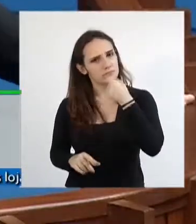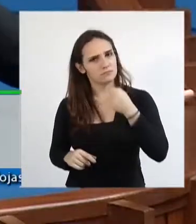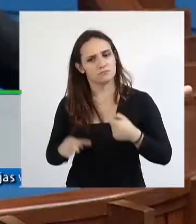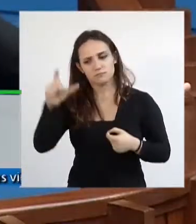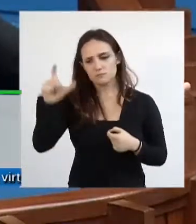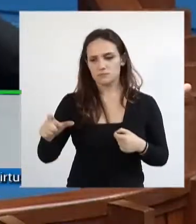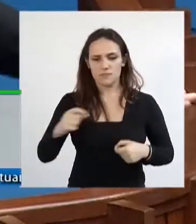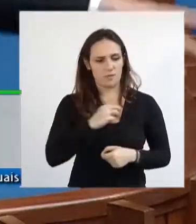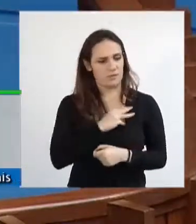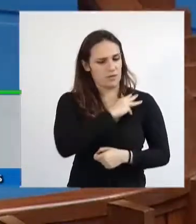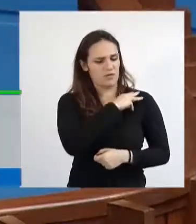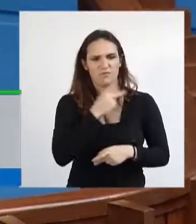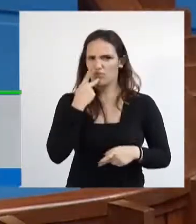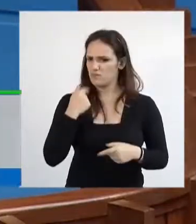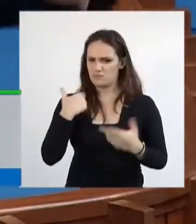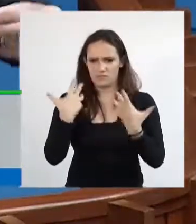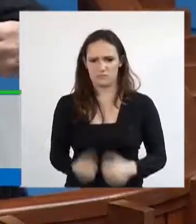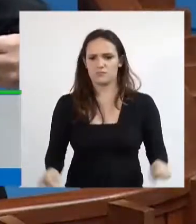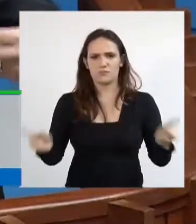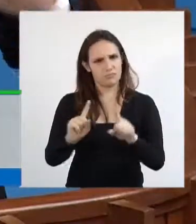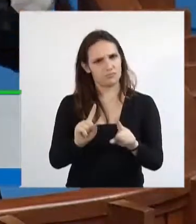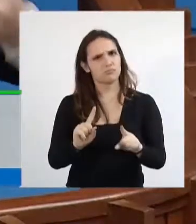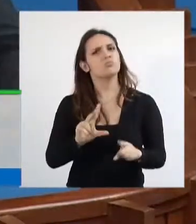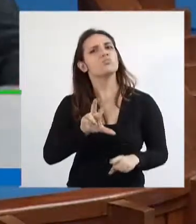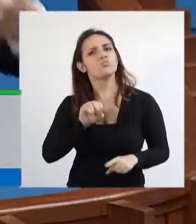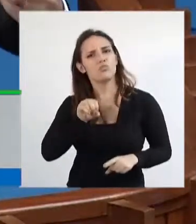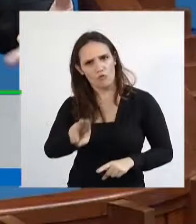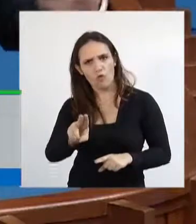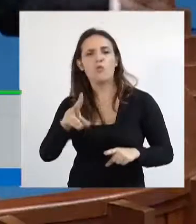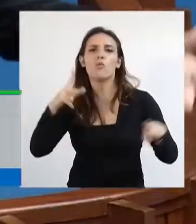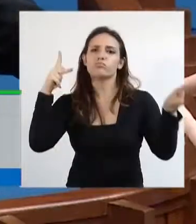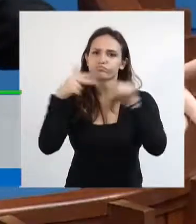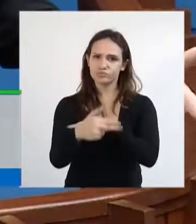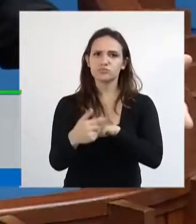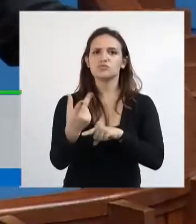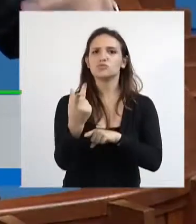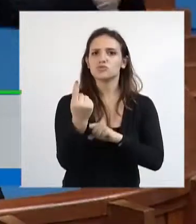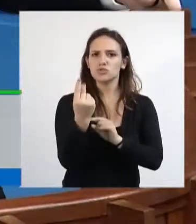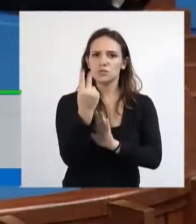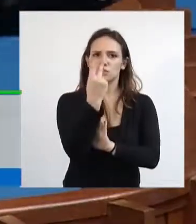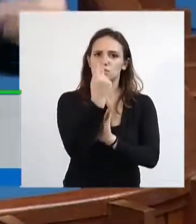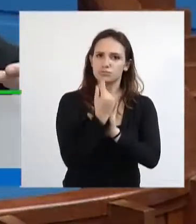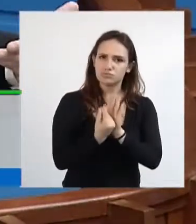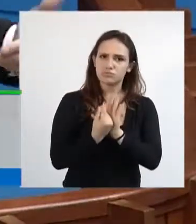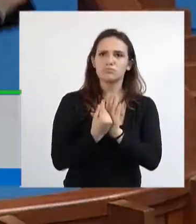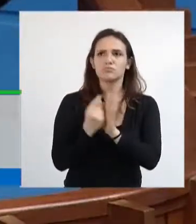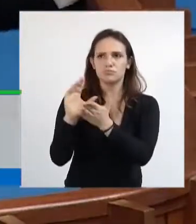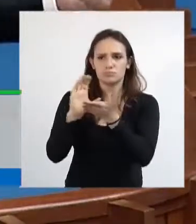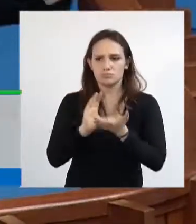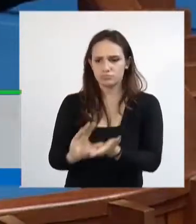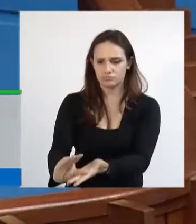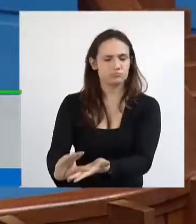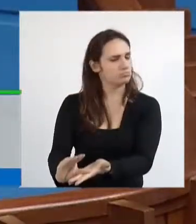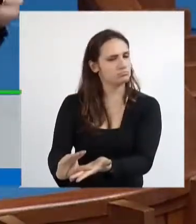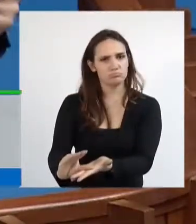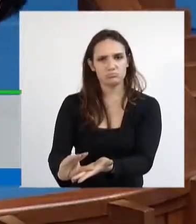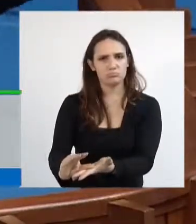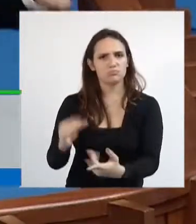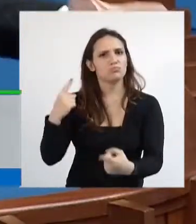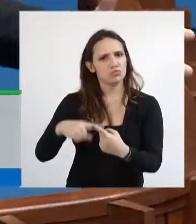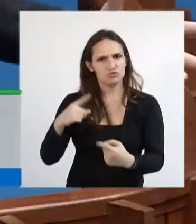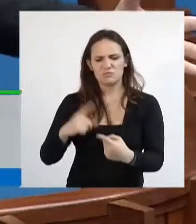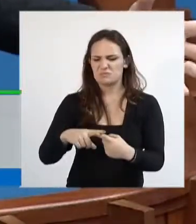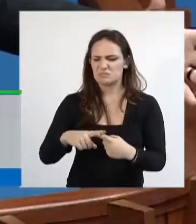ia tolerar esse tipo de coisa, ia cortar recursos dessas universidades, inclusive em função do seu